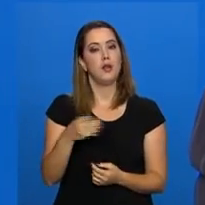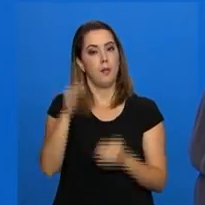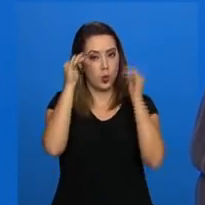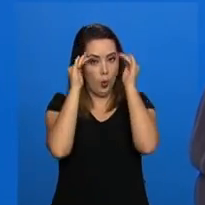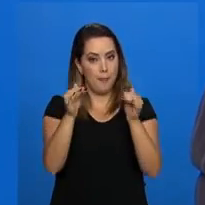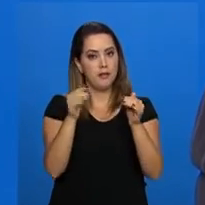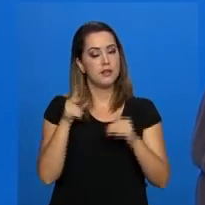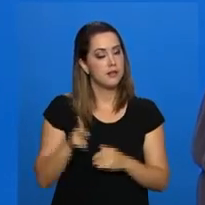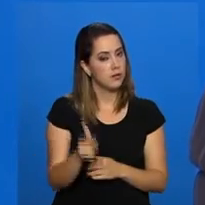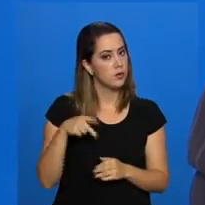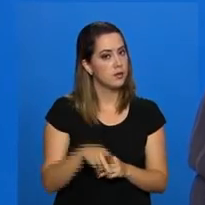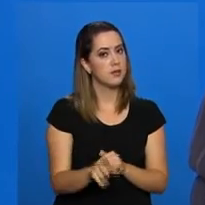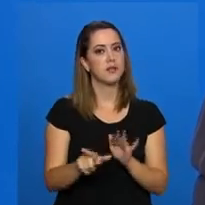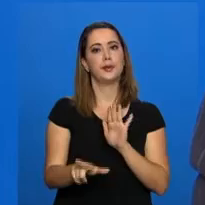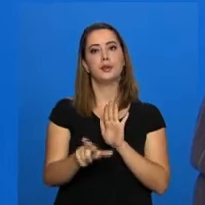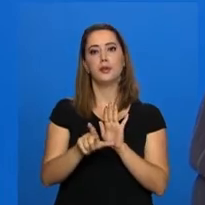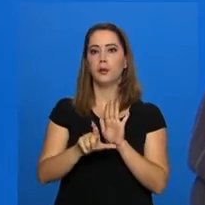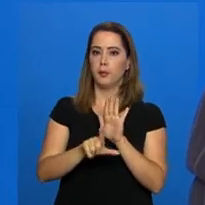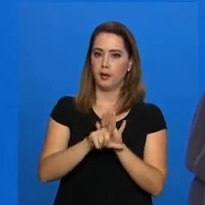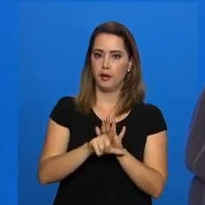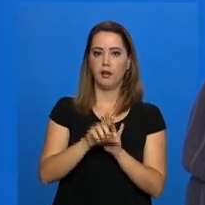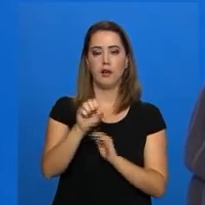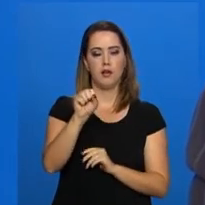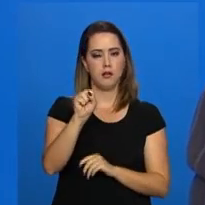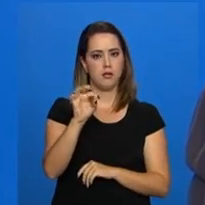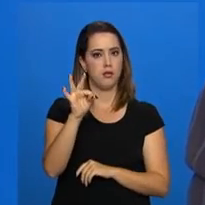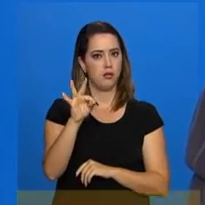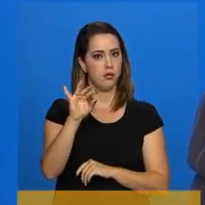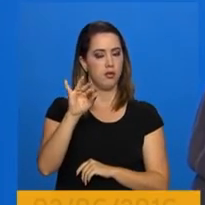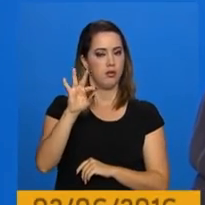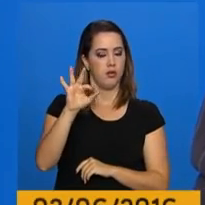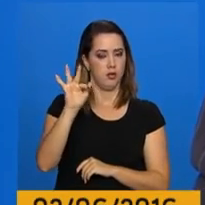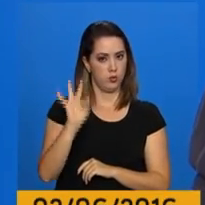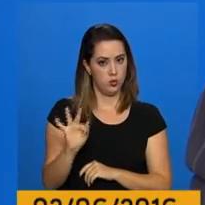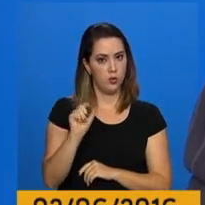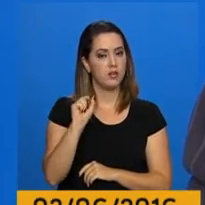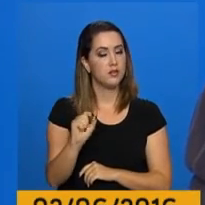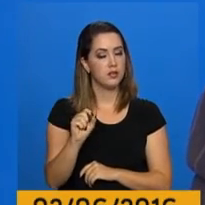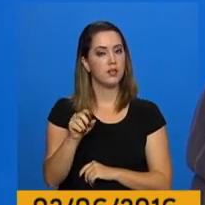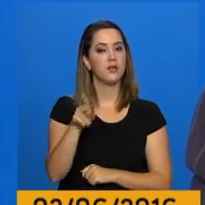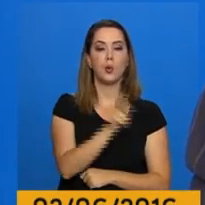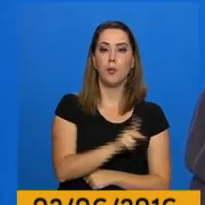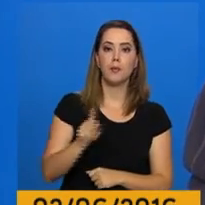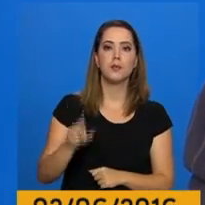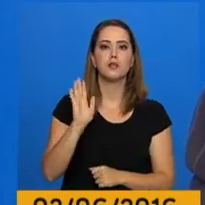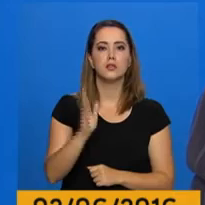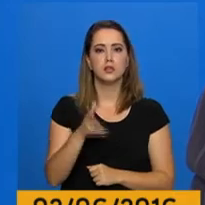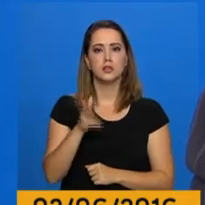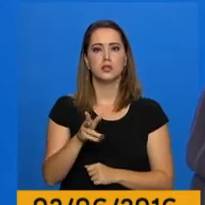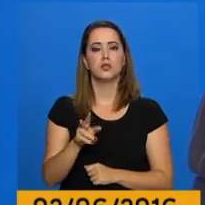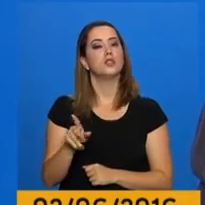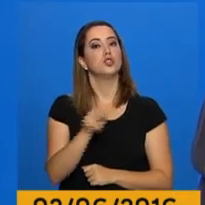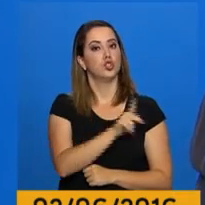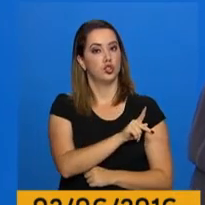às regras fixadas pelo Supremo Tribunal Federal, cujo presidente preside o julgamento